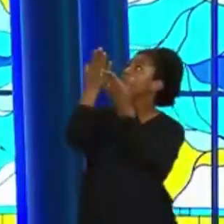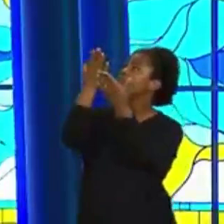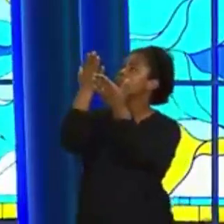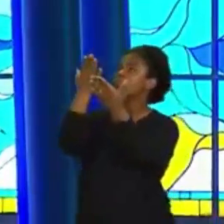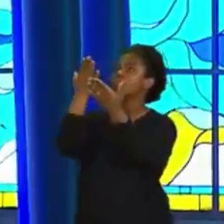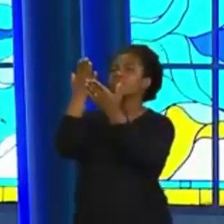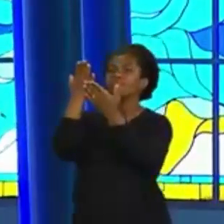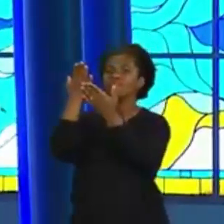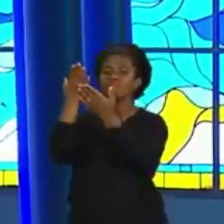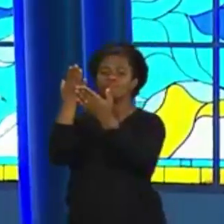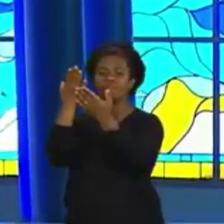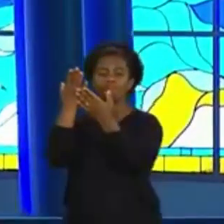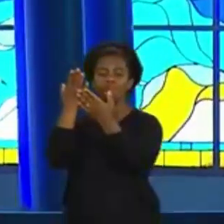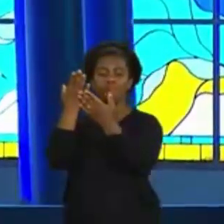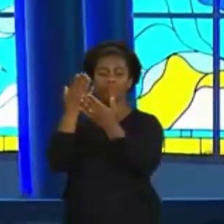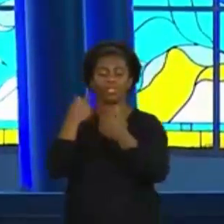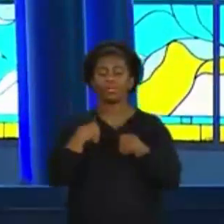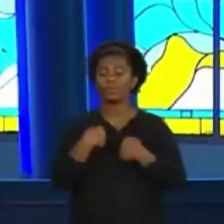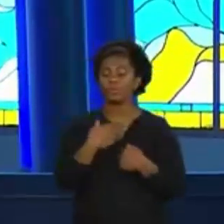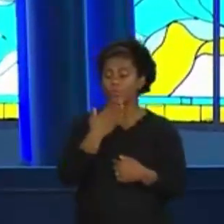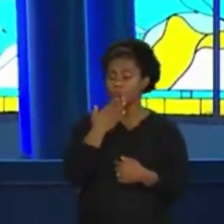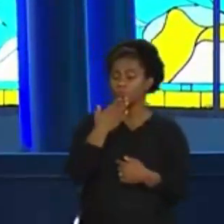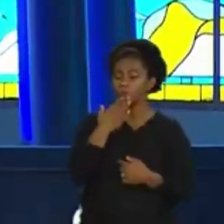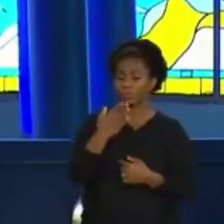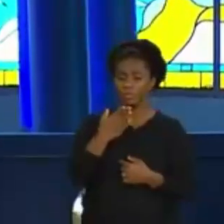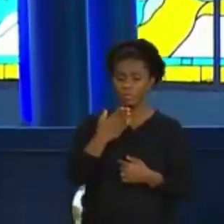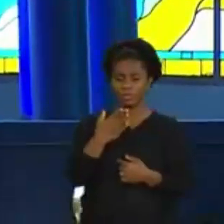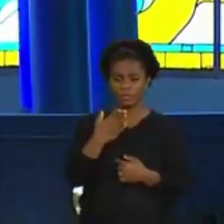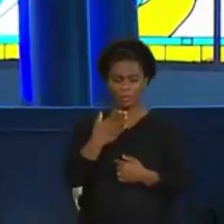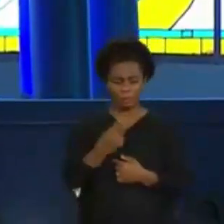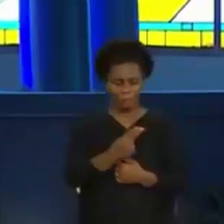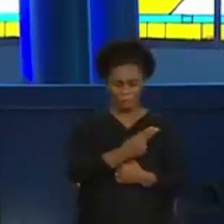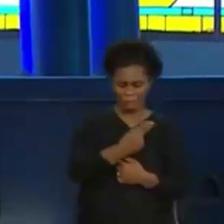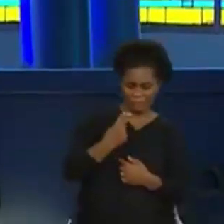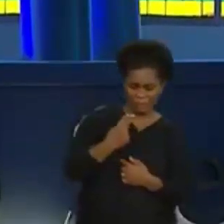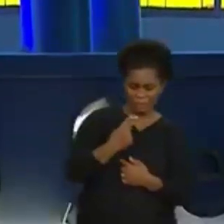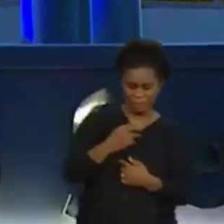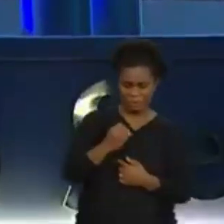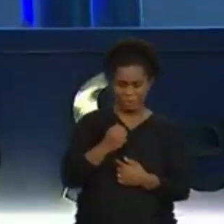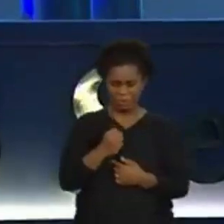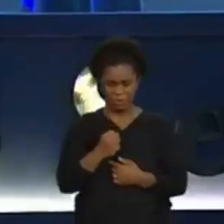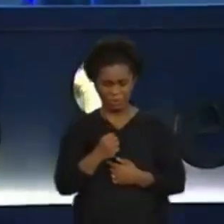Eu não estou aqui pedindo pelo meu nome, nem para a minha glória.